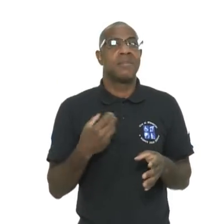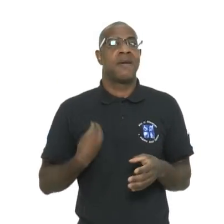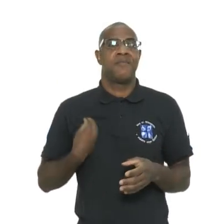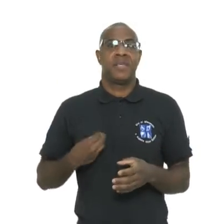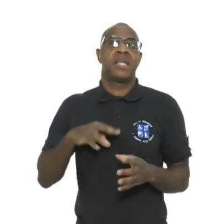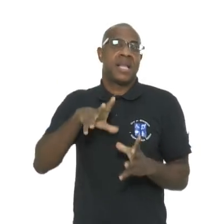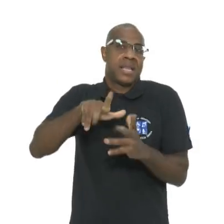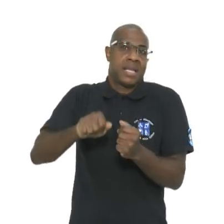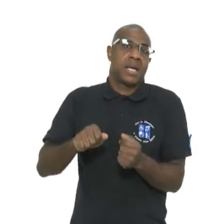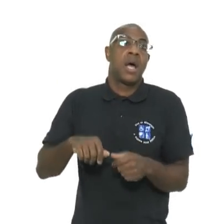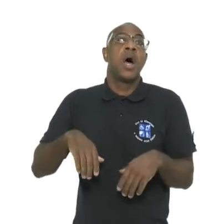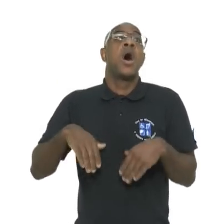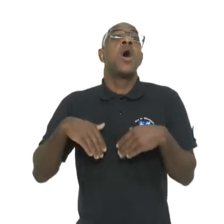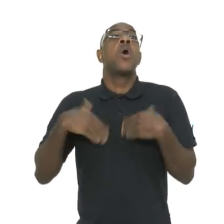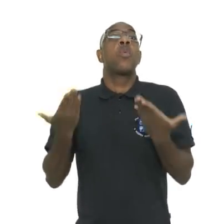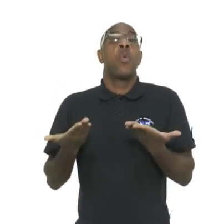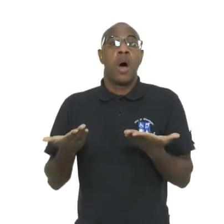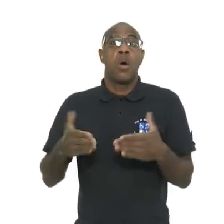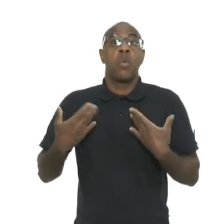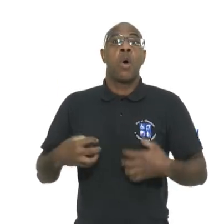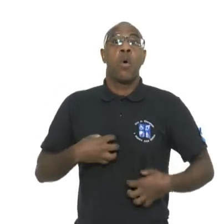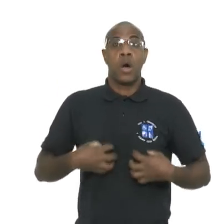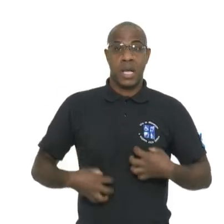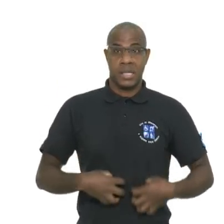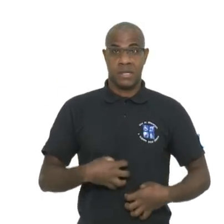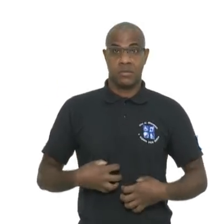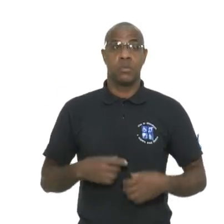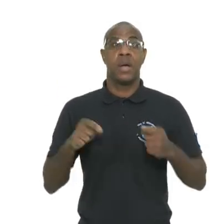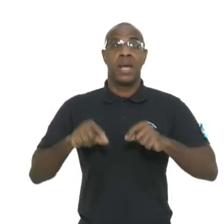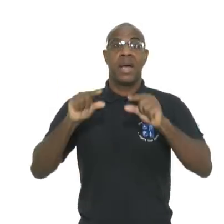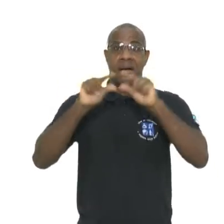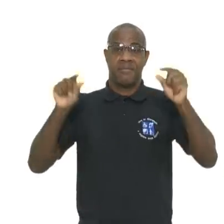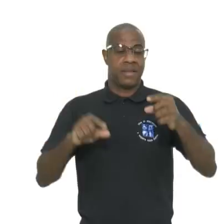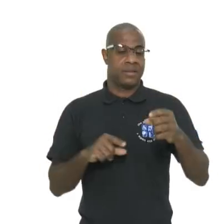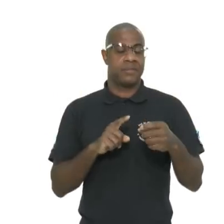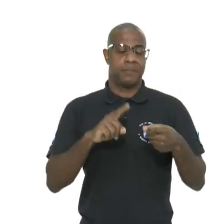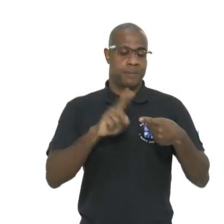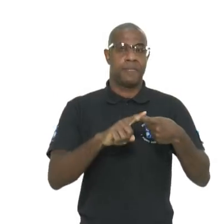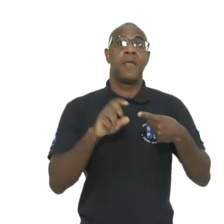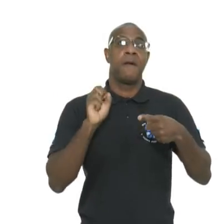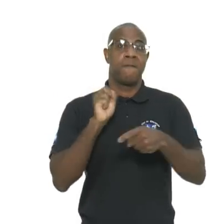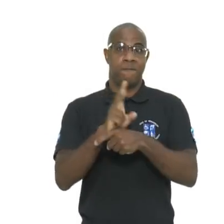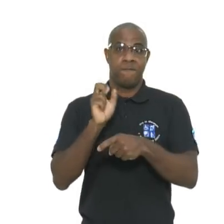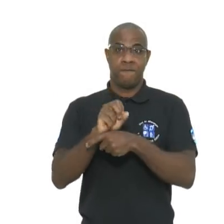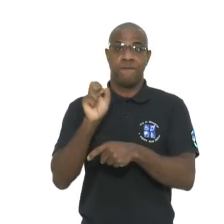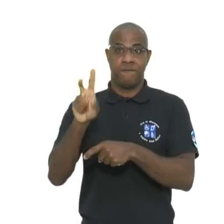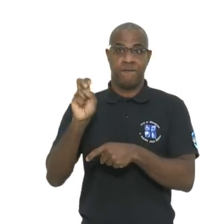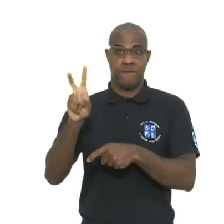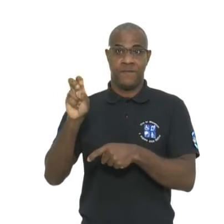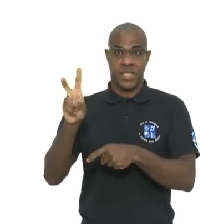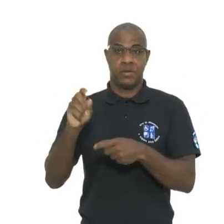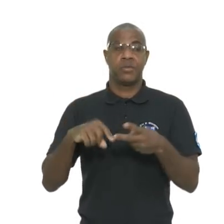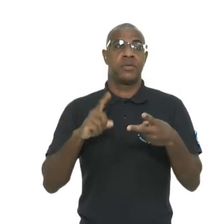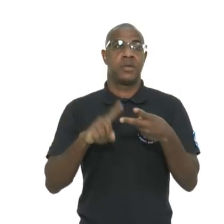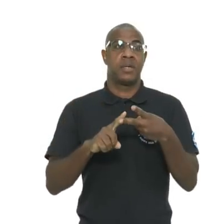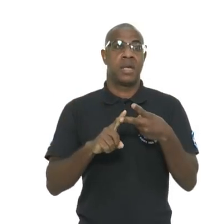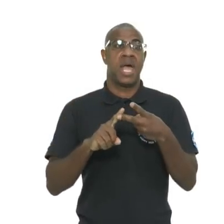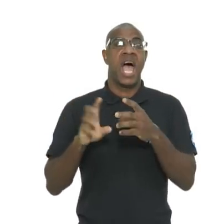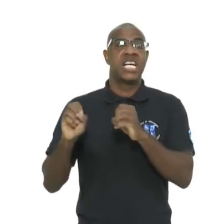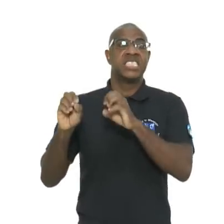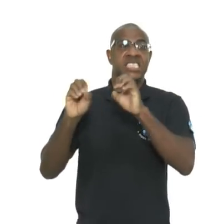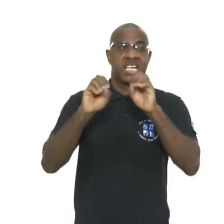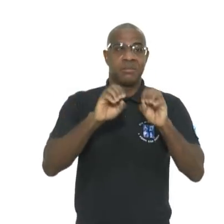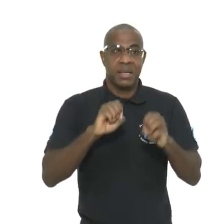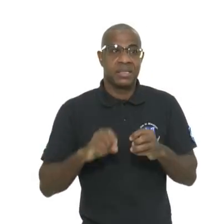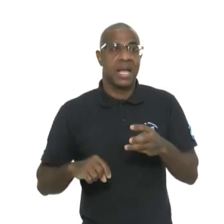qual organismo trata a frase? Letra A, os vírus. Letra B, as cianobactérias. Letra C,